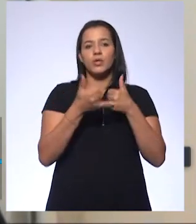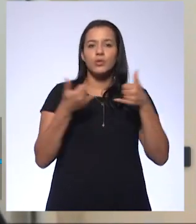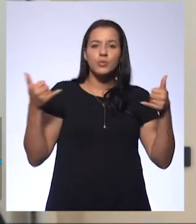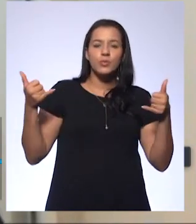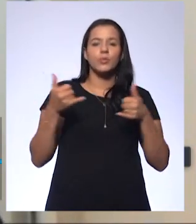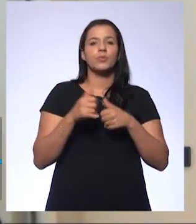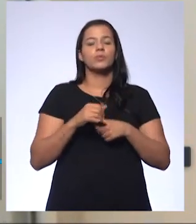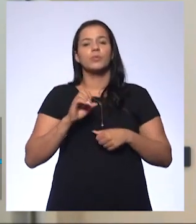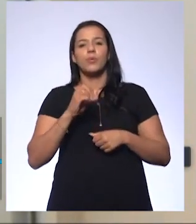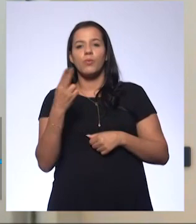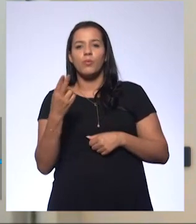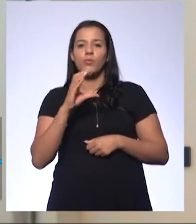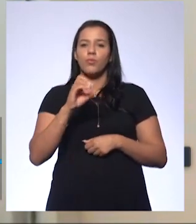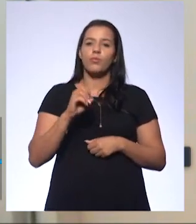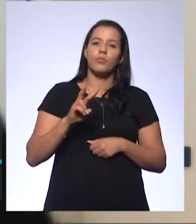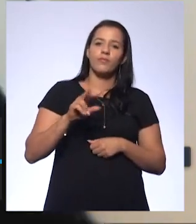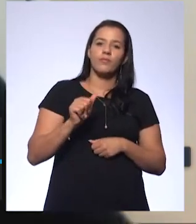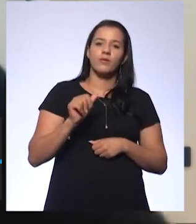aconteça.